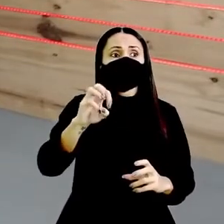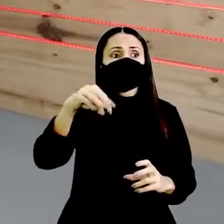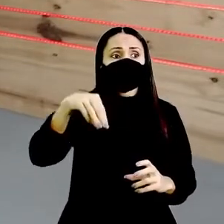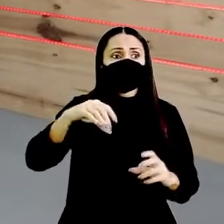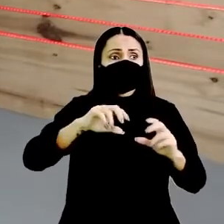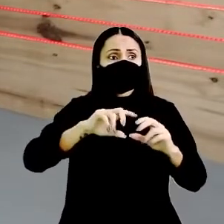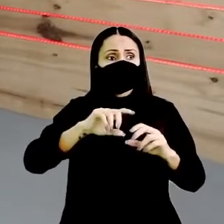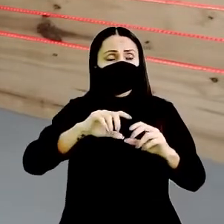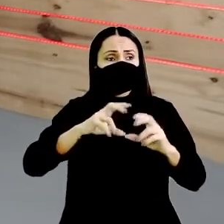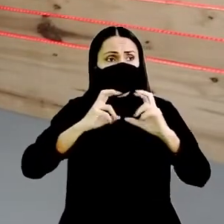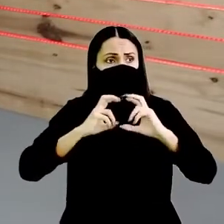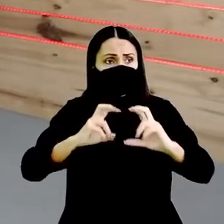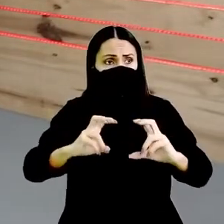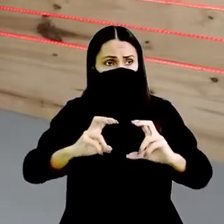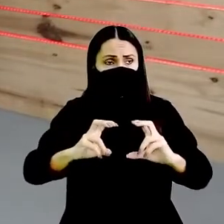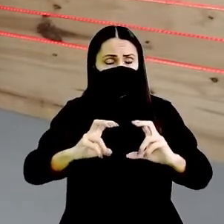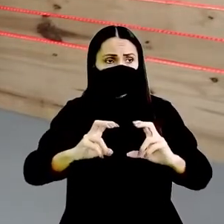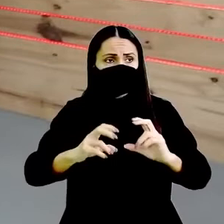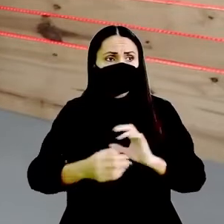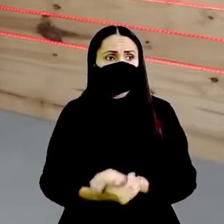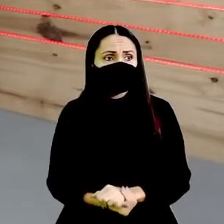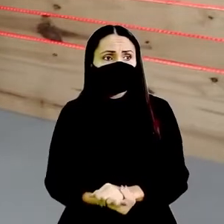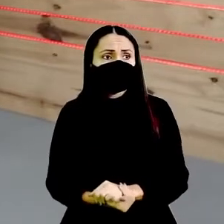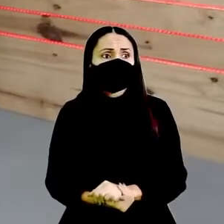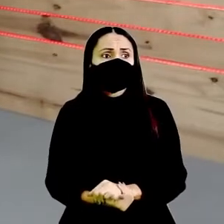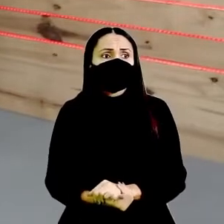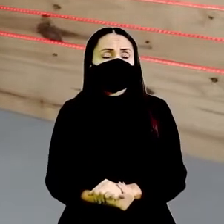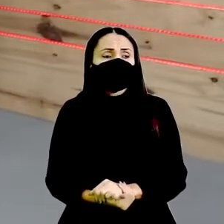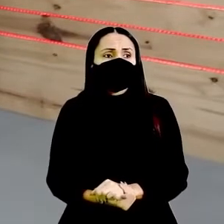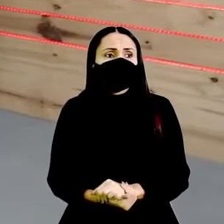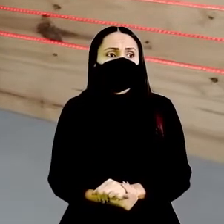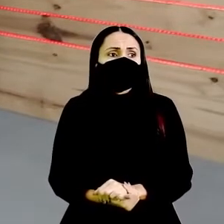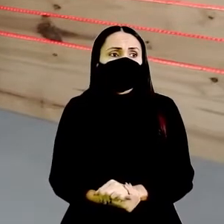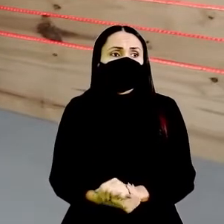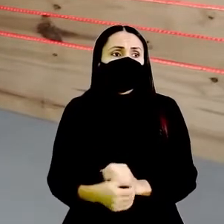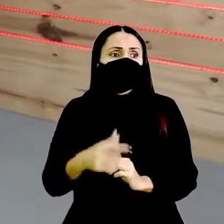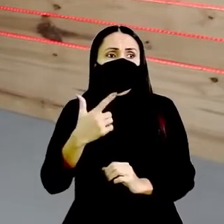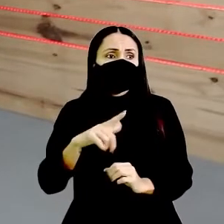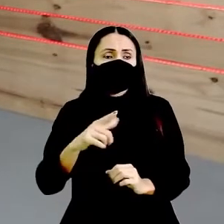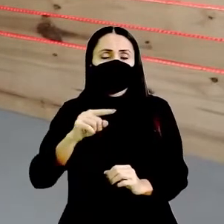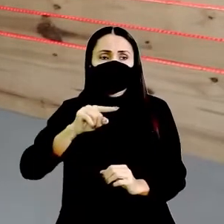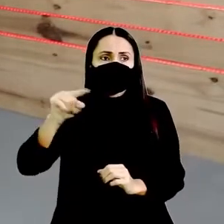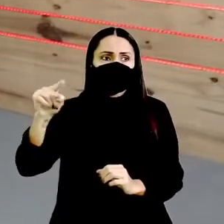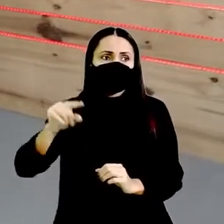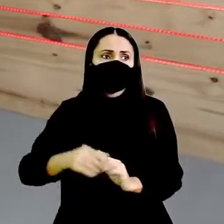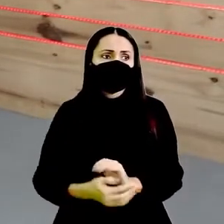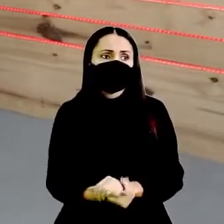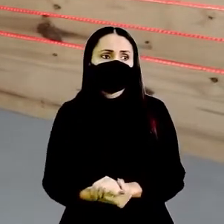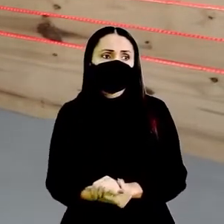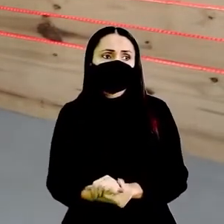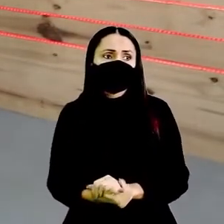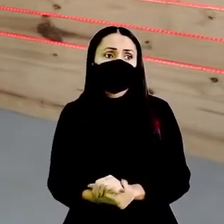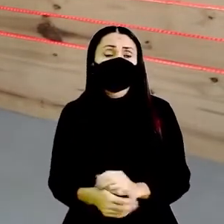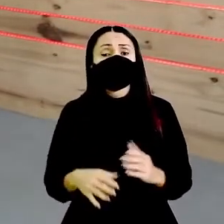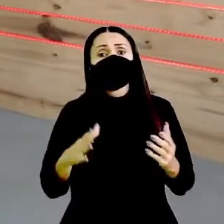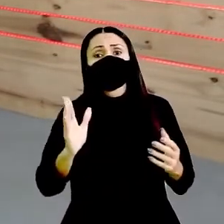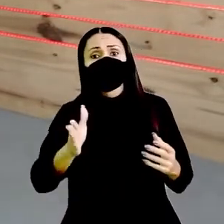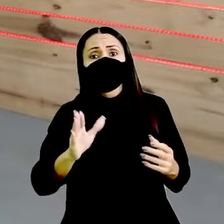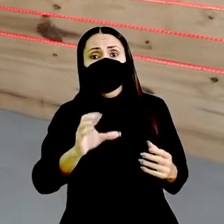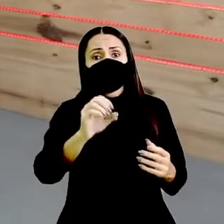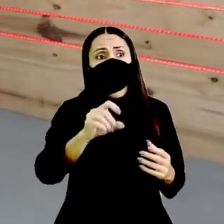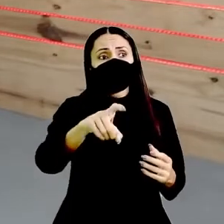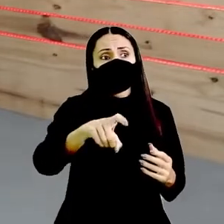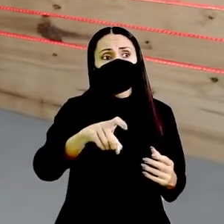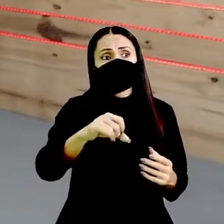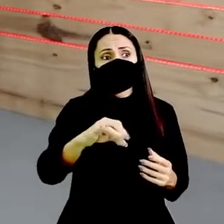no Também singular, não tem. bem no singular, Isso. não tem acento porque são monossílabos. Já ela sendo oxítona, aí... E